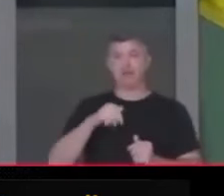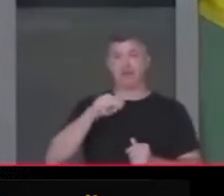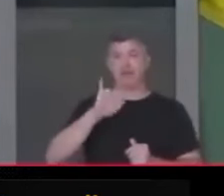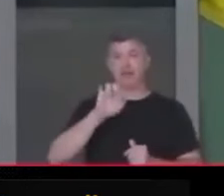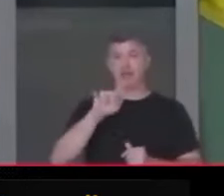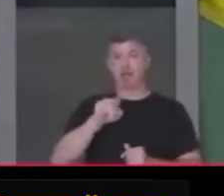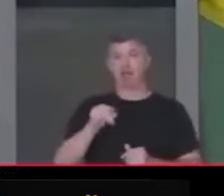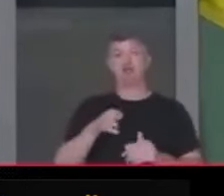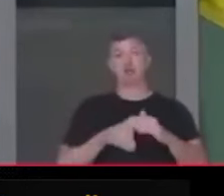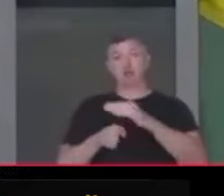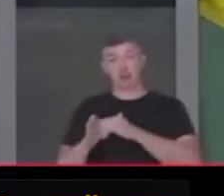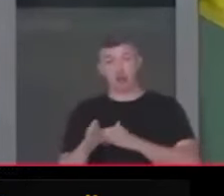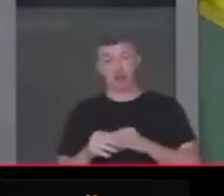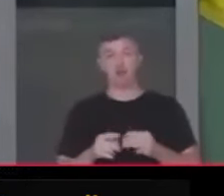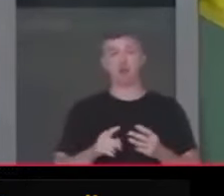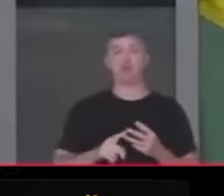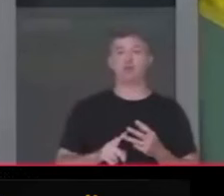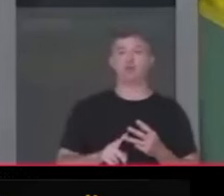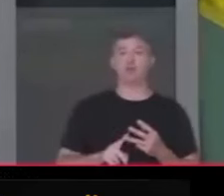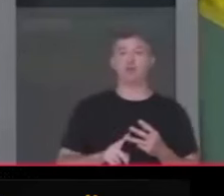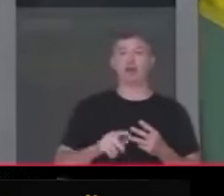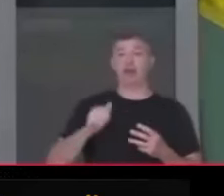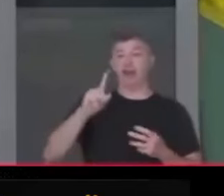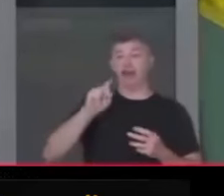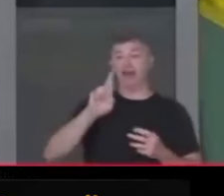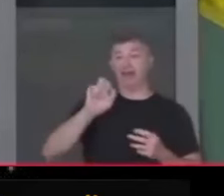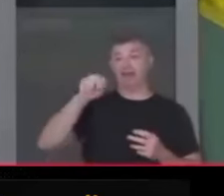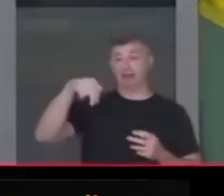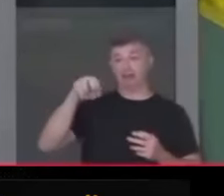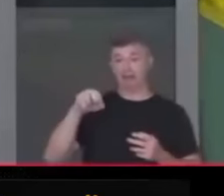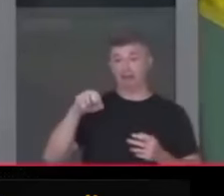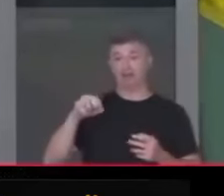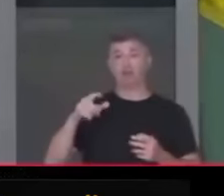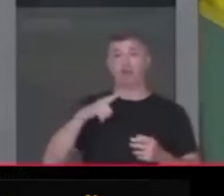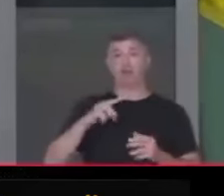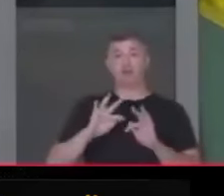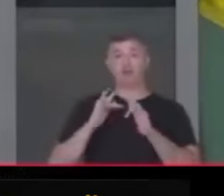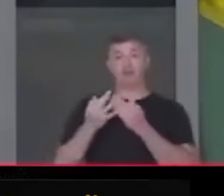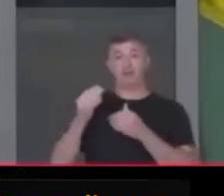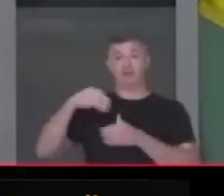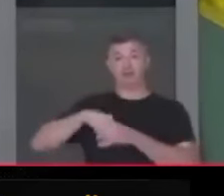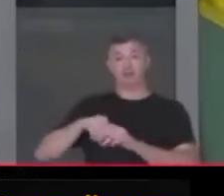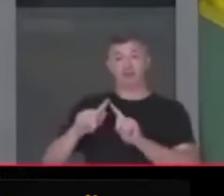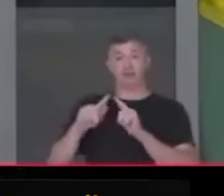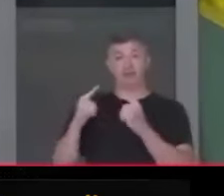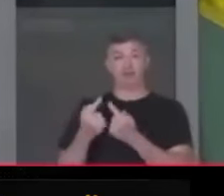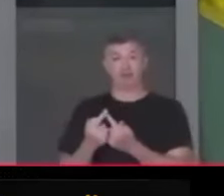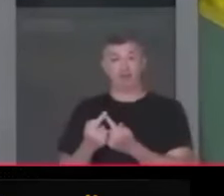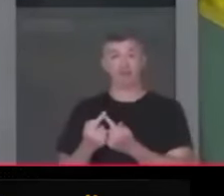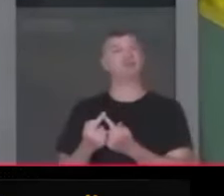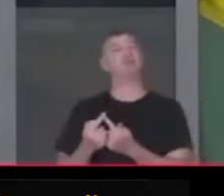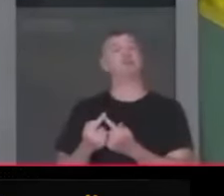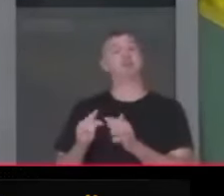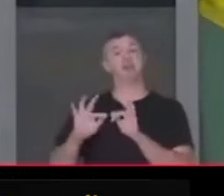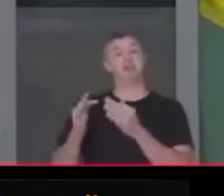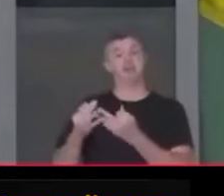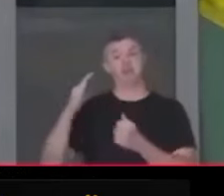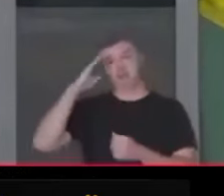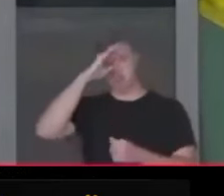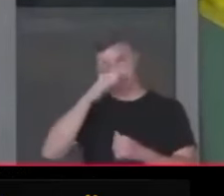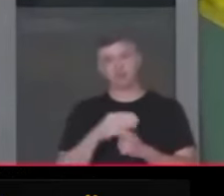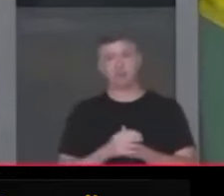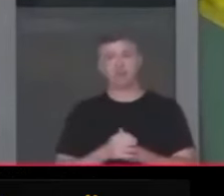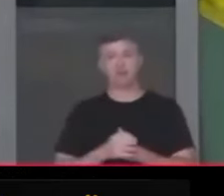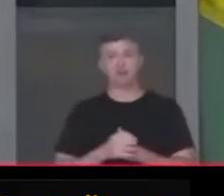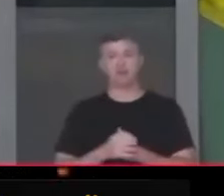foi no condomínio de Bolsonaro, que Adriano tem parente no, nos gabinetes da família de